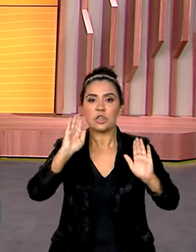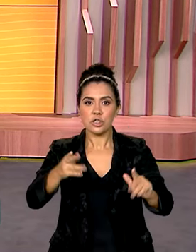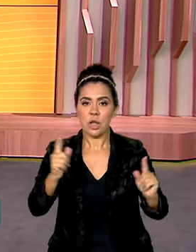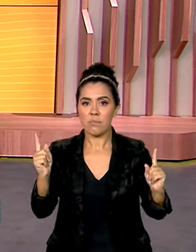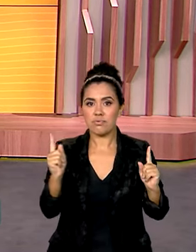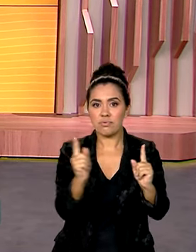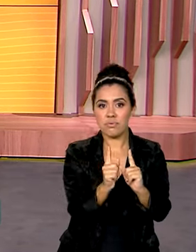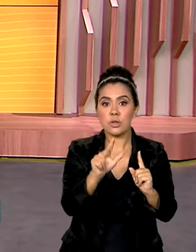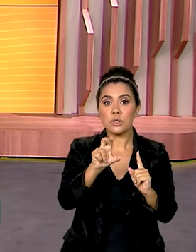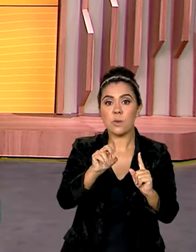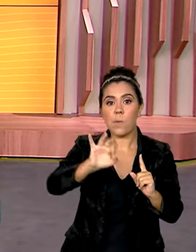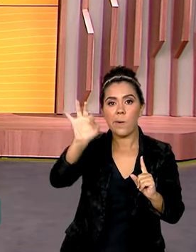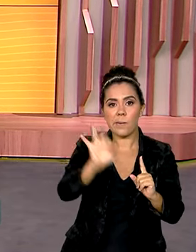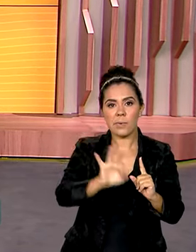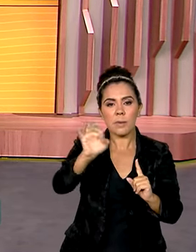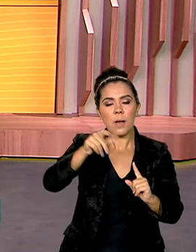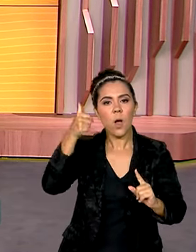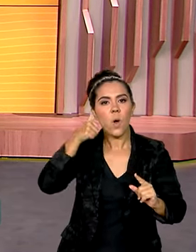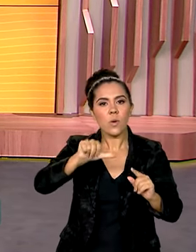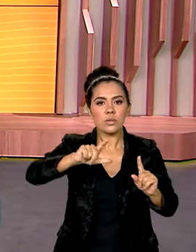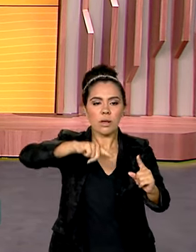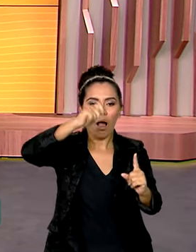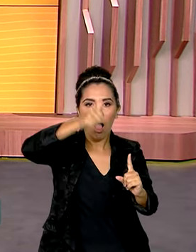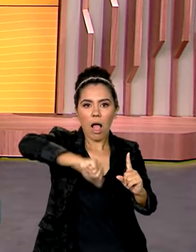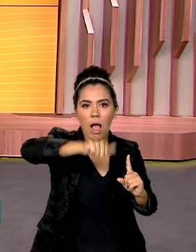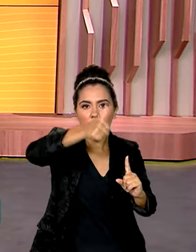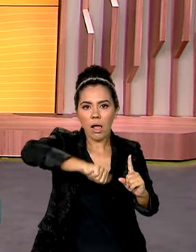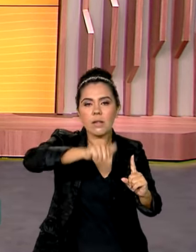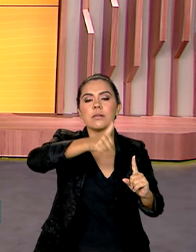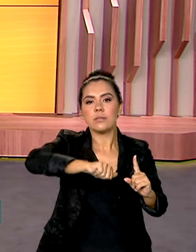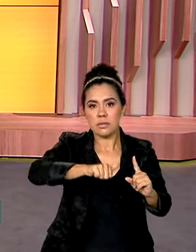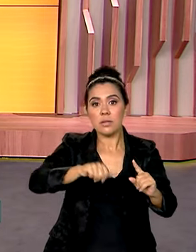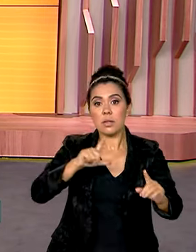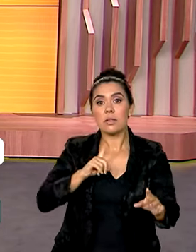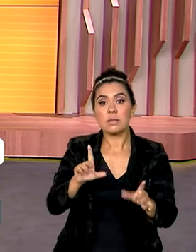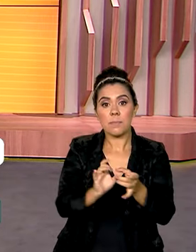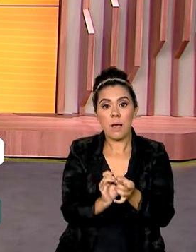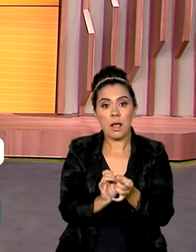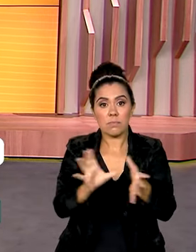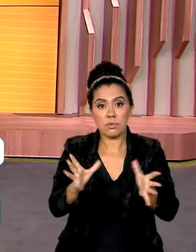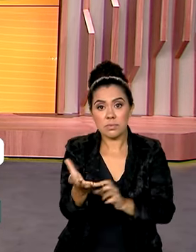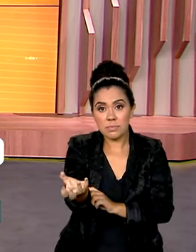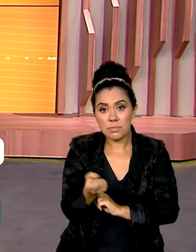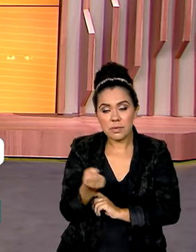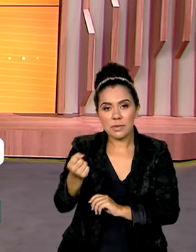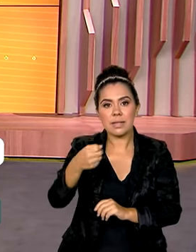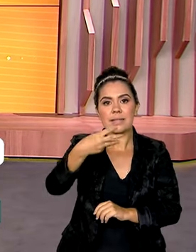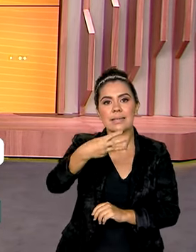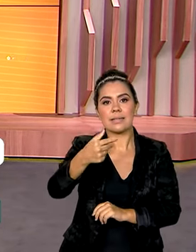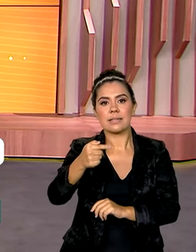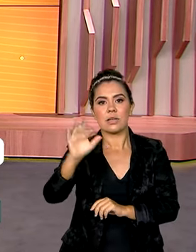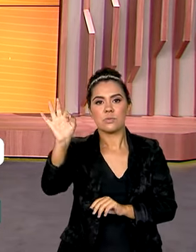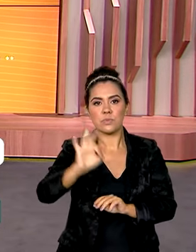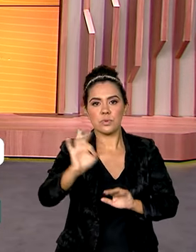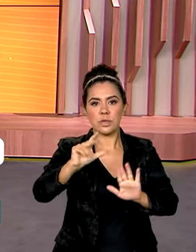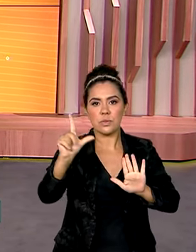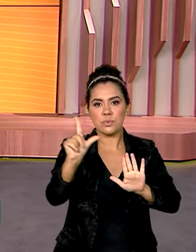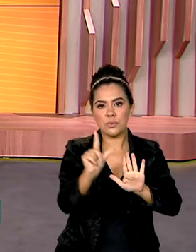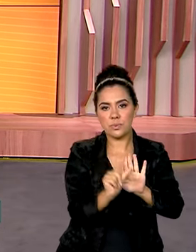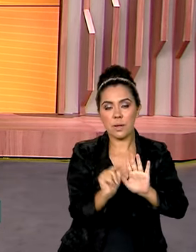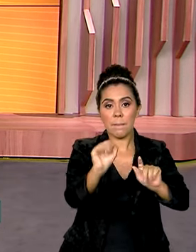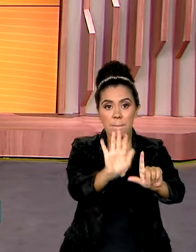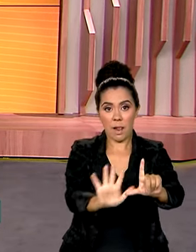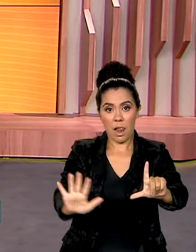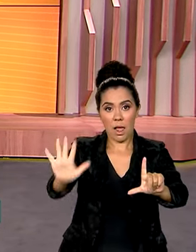a espera para realizar perícias e o tempo para a concessão do benefício reduziu em 37%. A